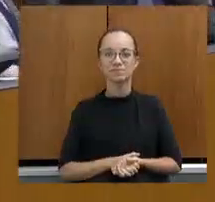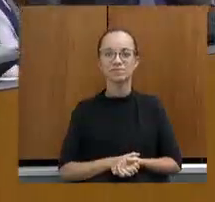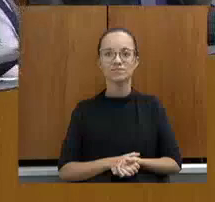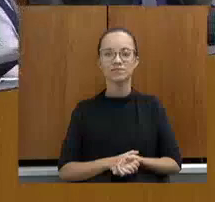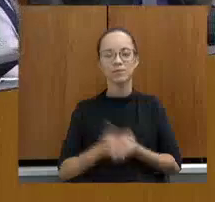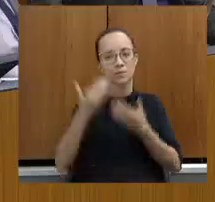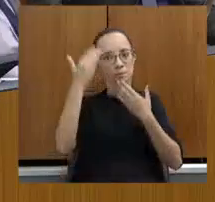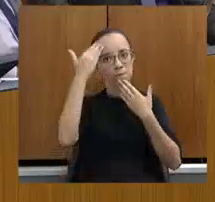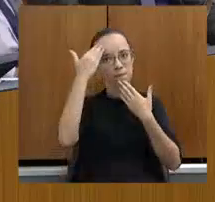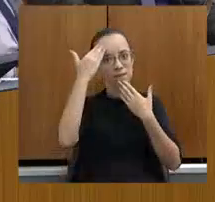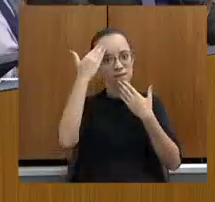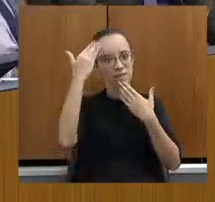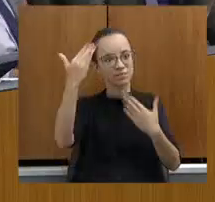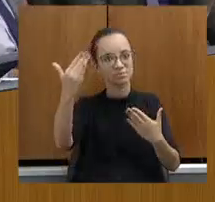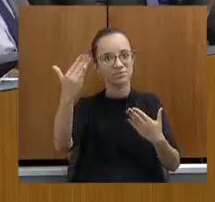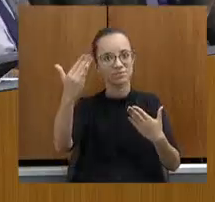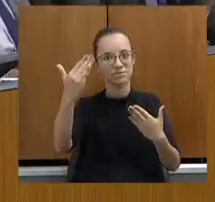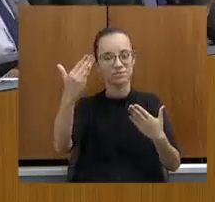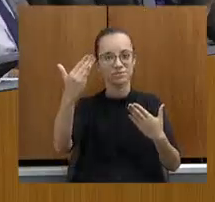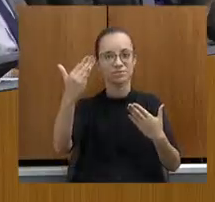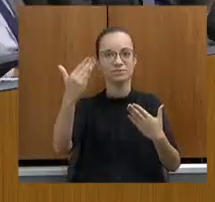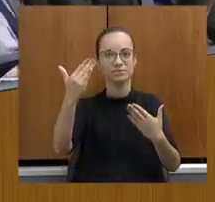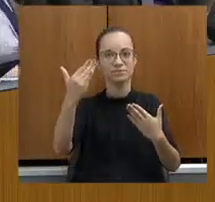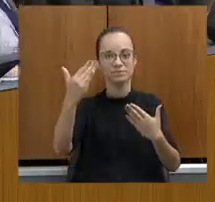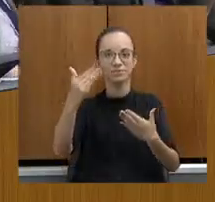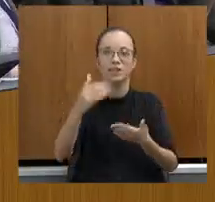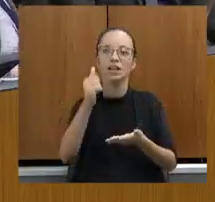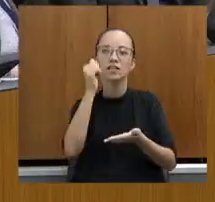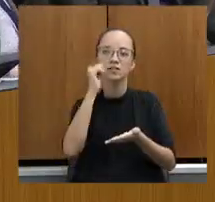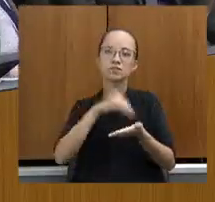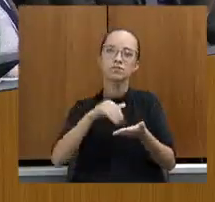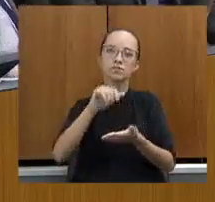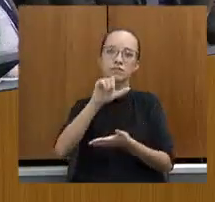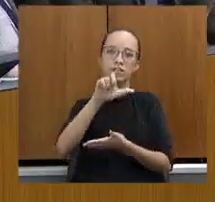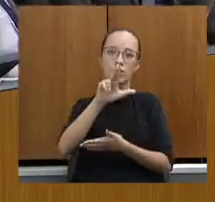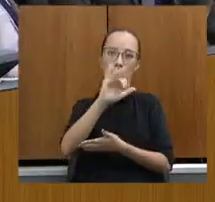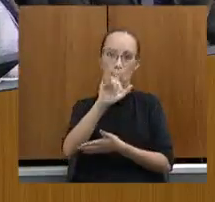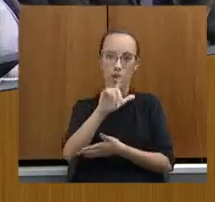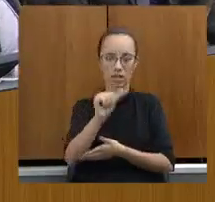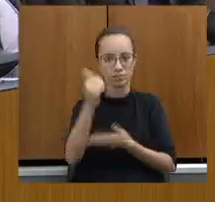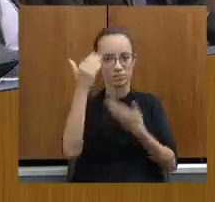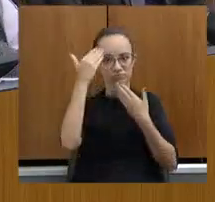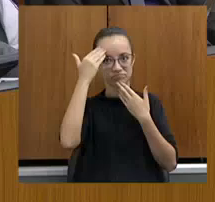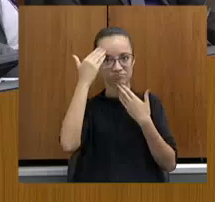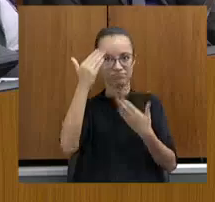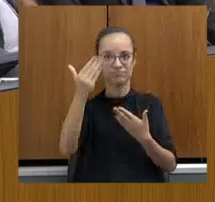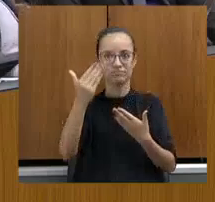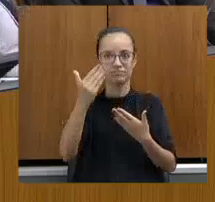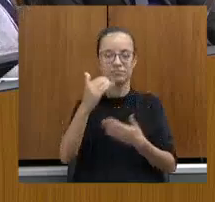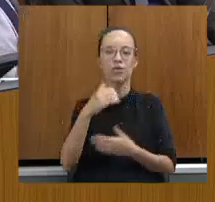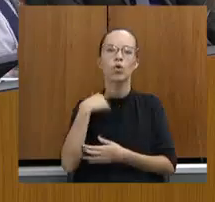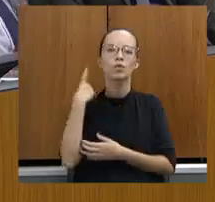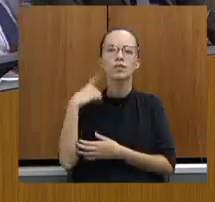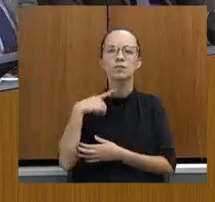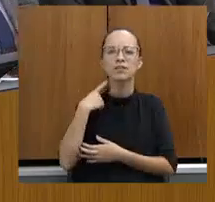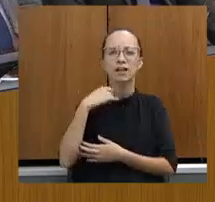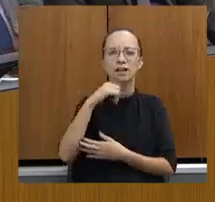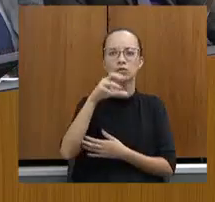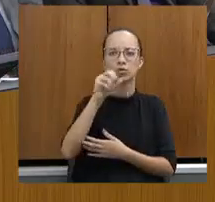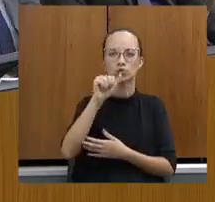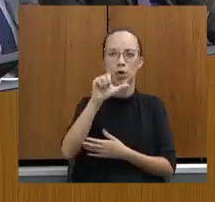Obrigada secretária Luiza até a gente se emociona porque o João Leite é um irmão